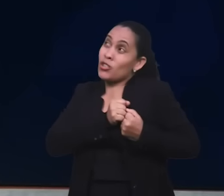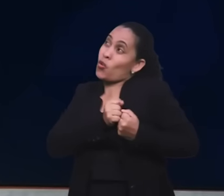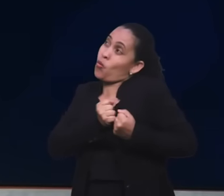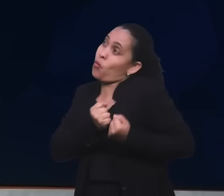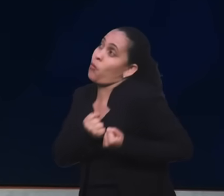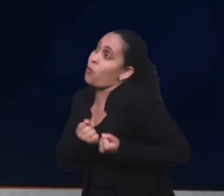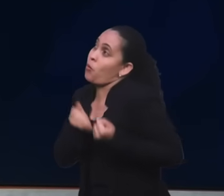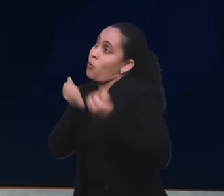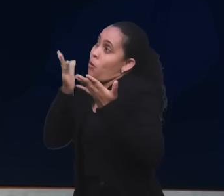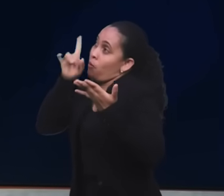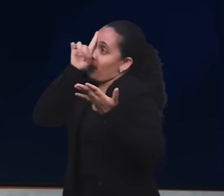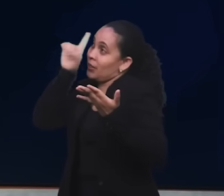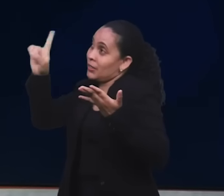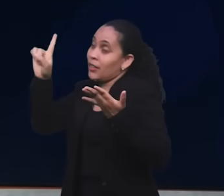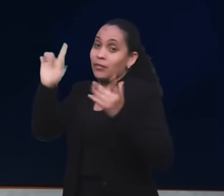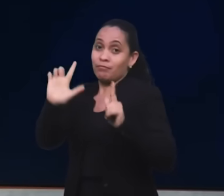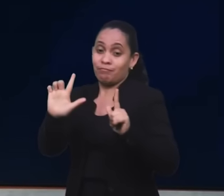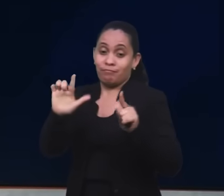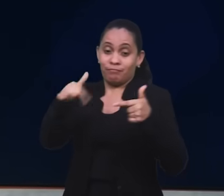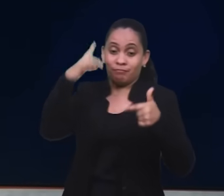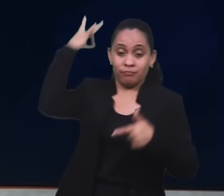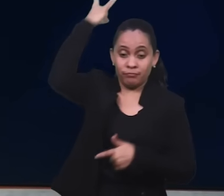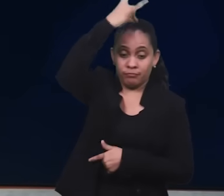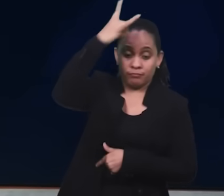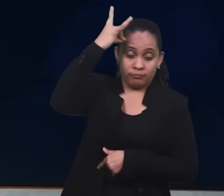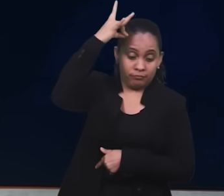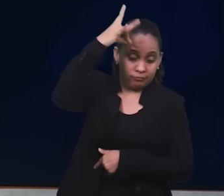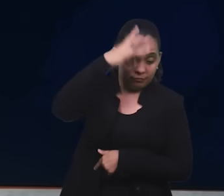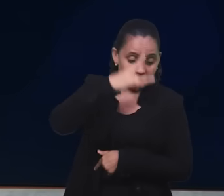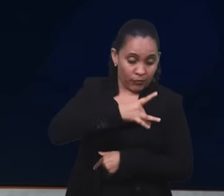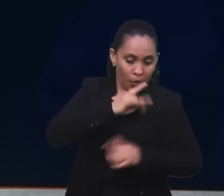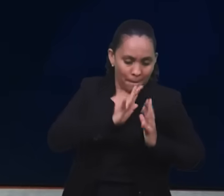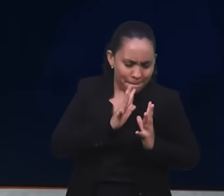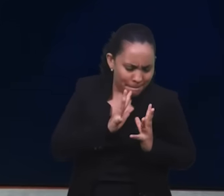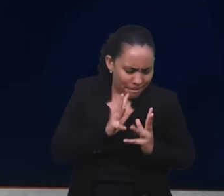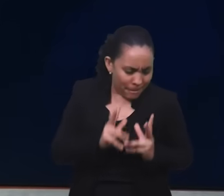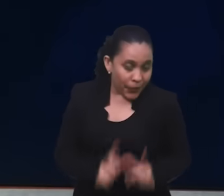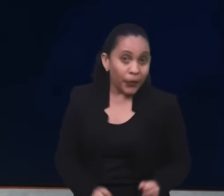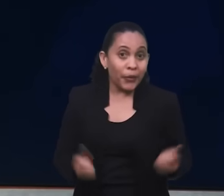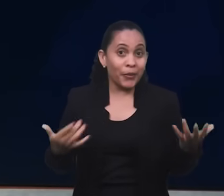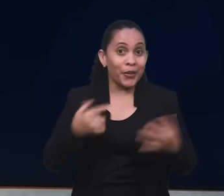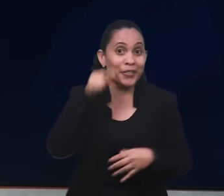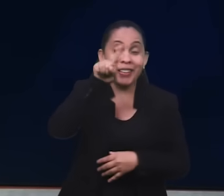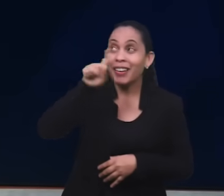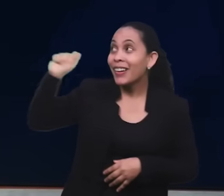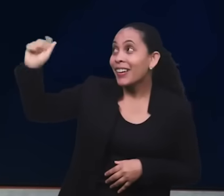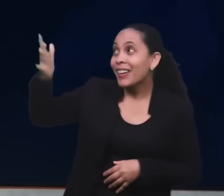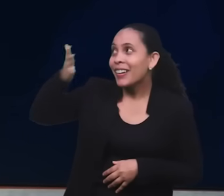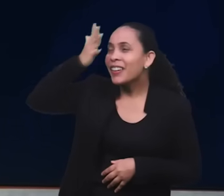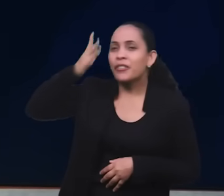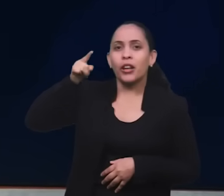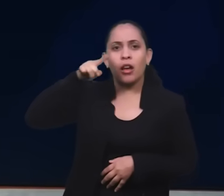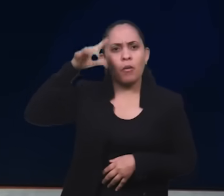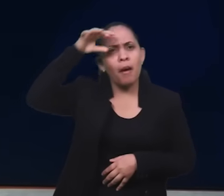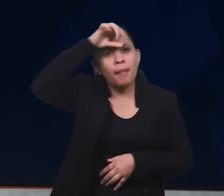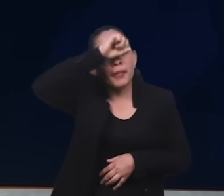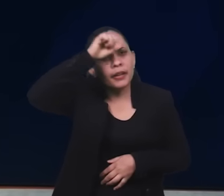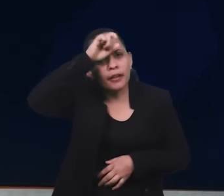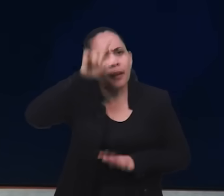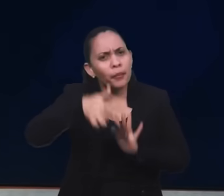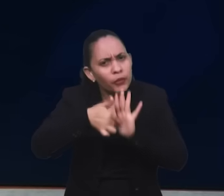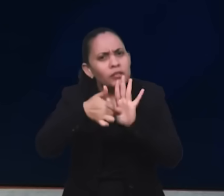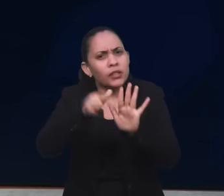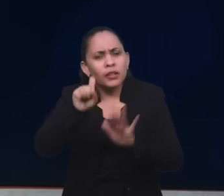Senhor. Agora, a ação do Espírito Santo de Deus para lhe revelar, porque o aprender fala